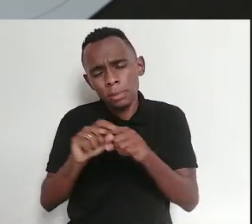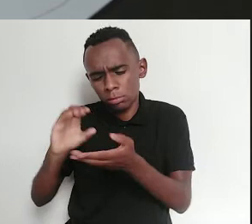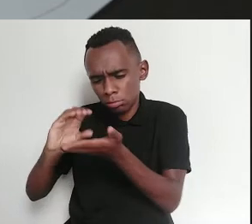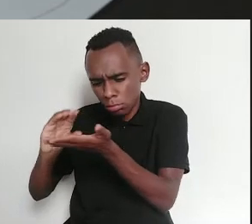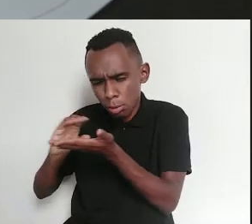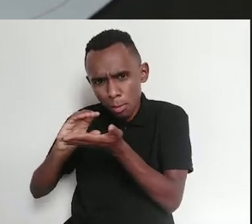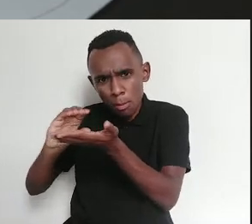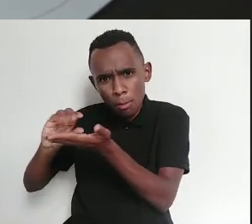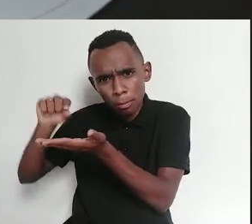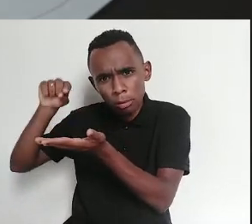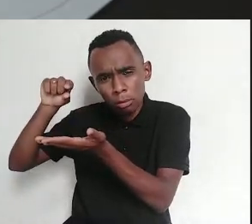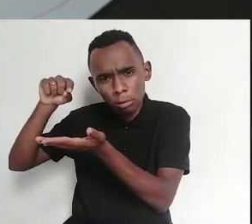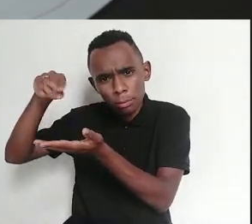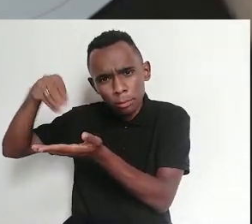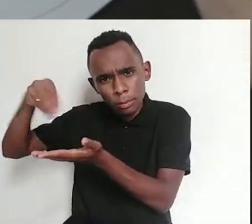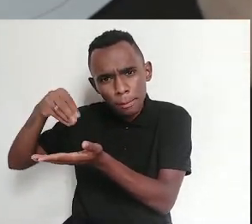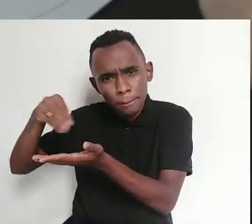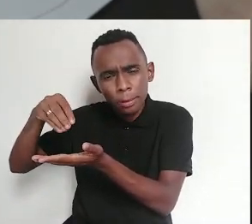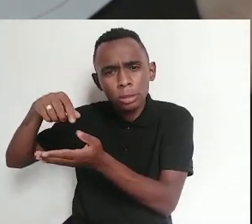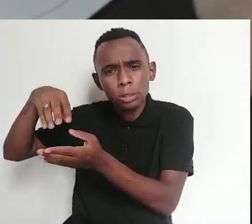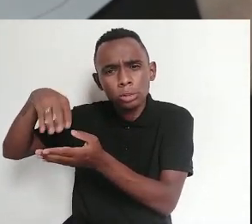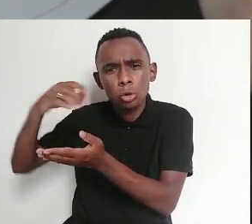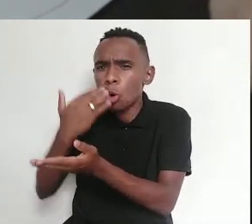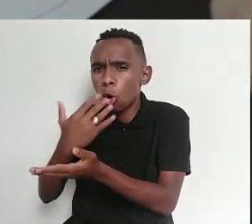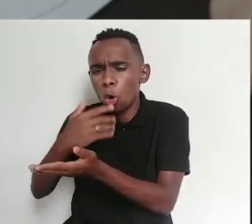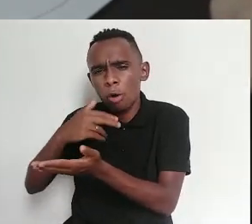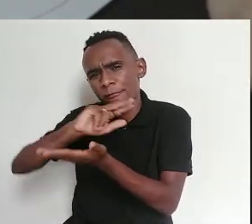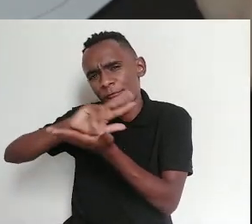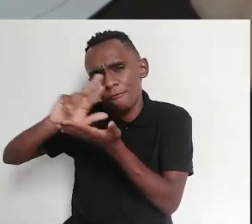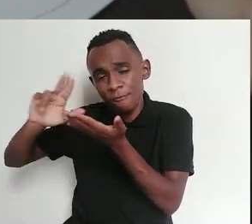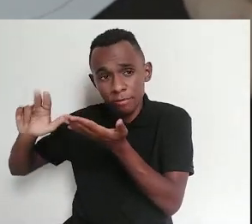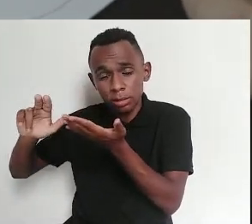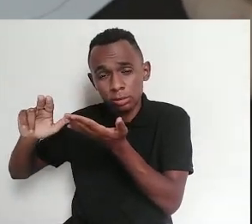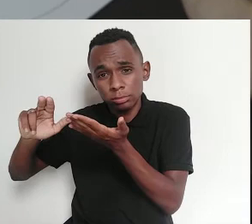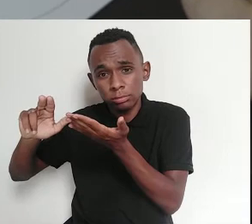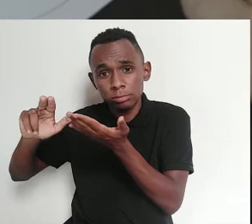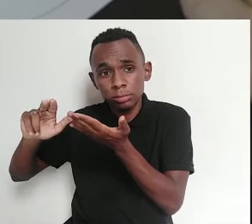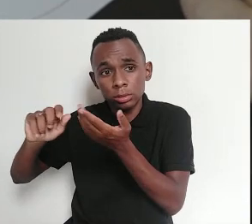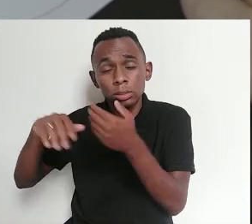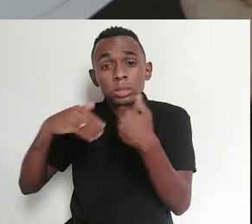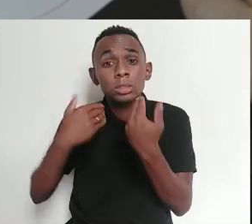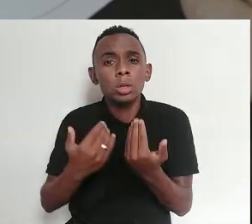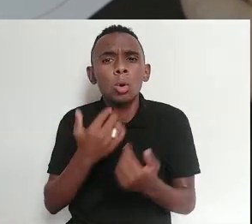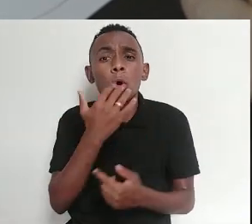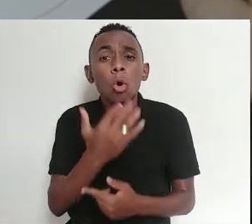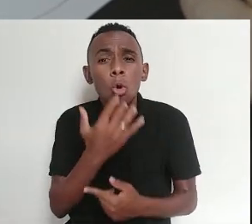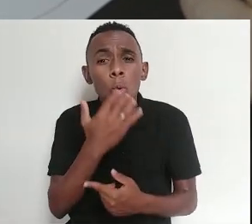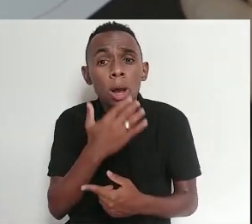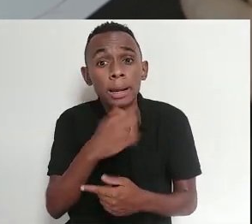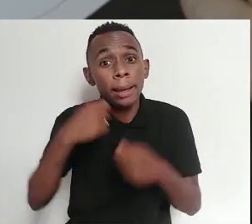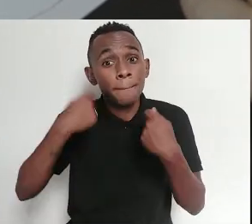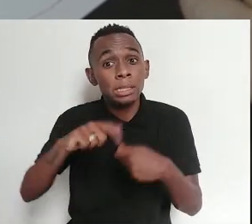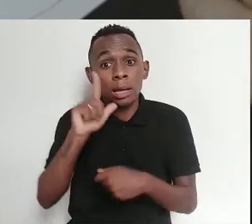que parece um tubinho de pasta de dente pequenininho. E a aquarela, como o próprio nome diz, é uma tinta que precisa de